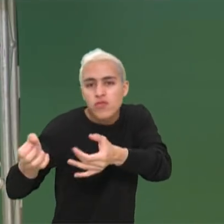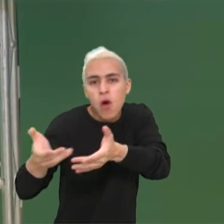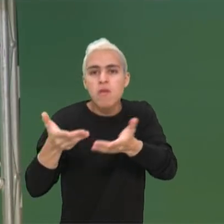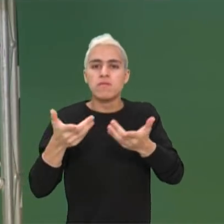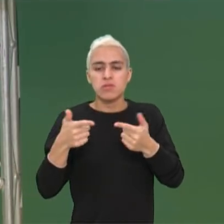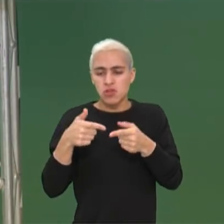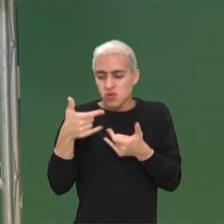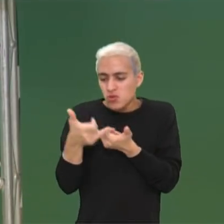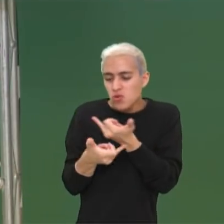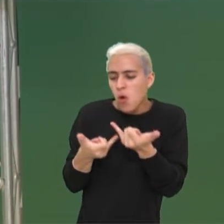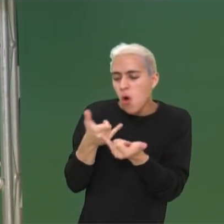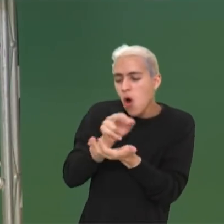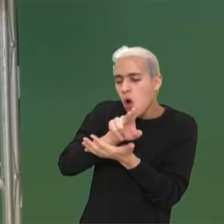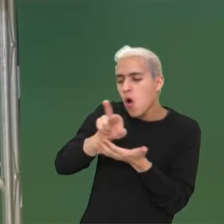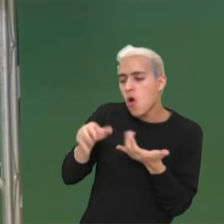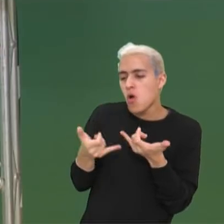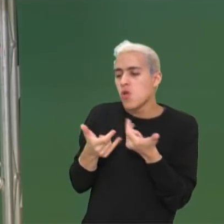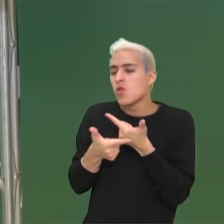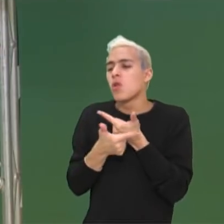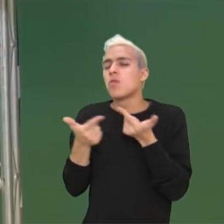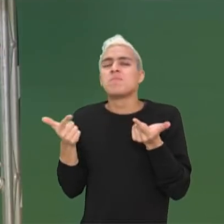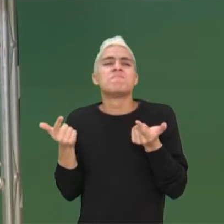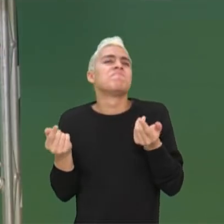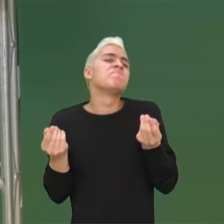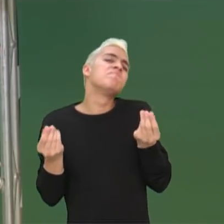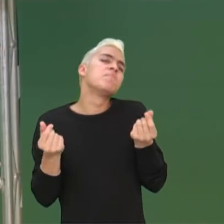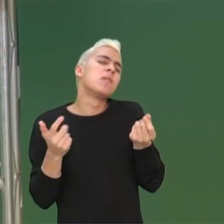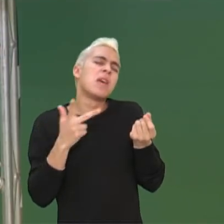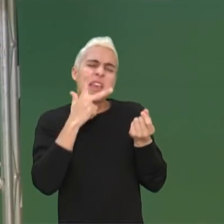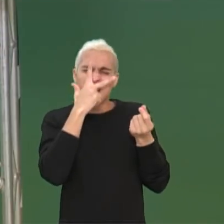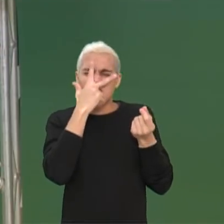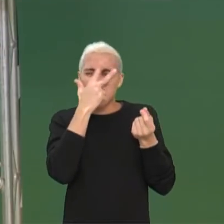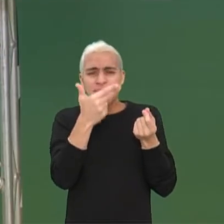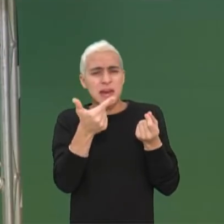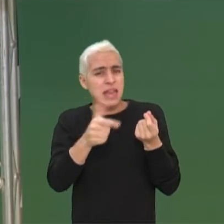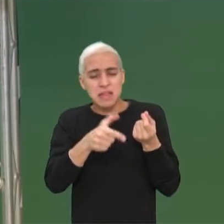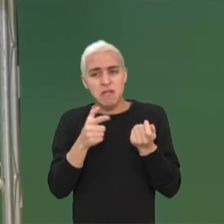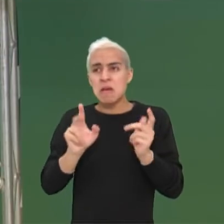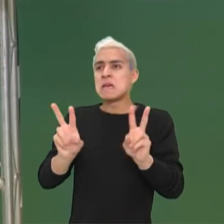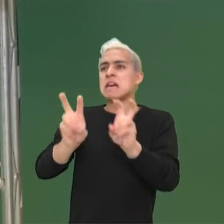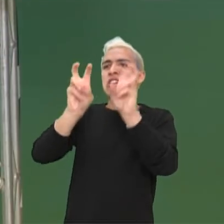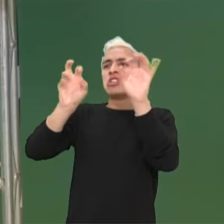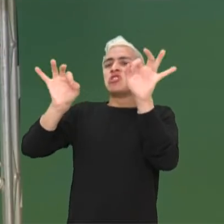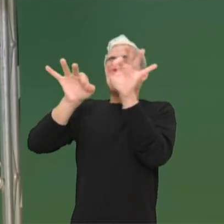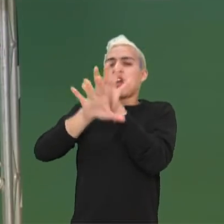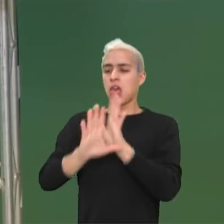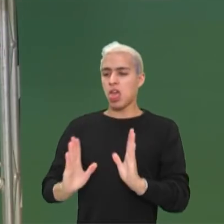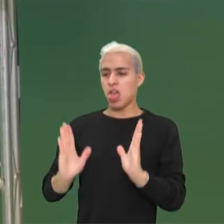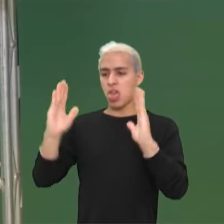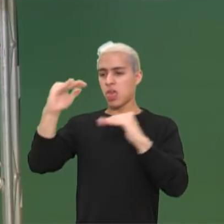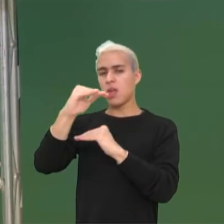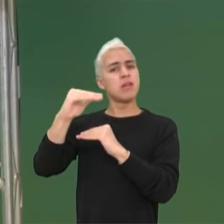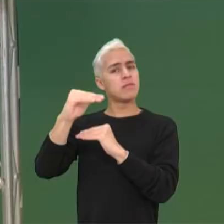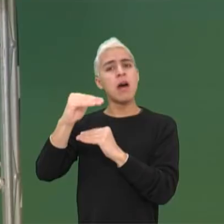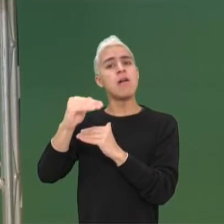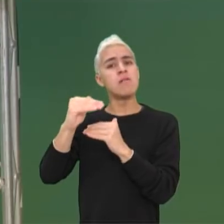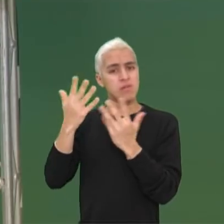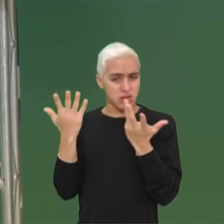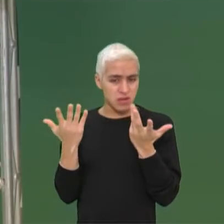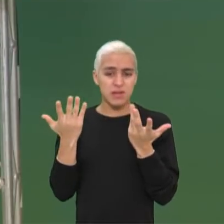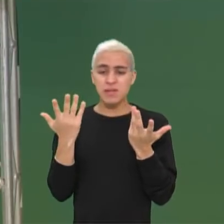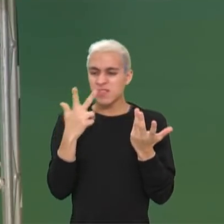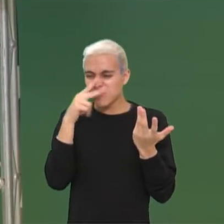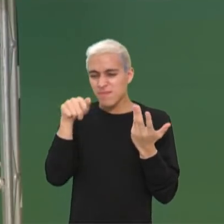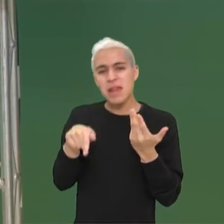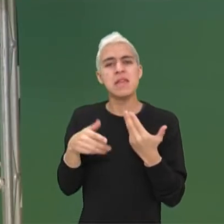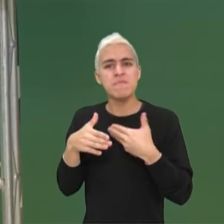os jogos de sorte, sim, a gente pode dizer assim que ele não tem assim um tema definido, né? A gente vai estudar isso aí. Então por isso que eles